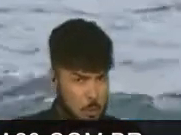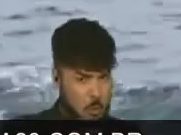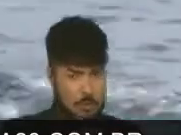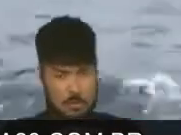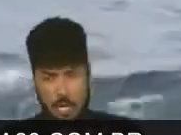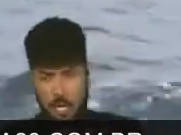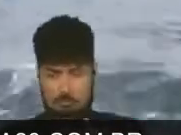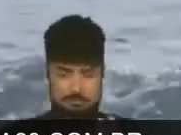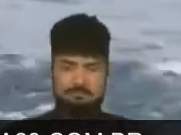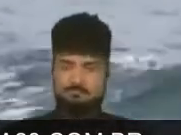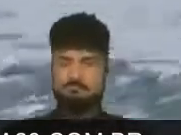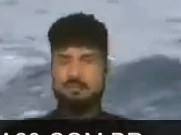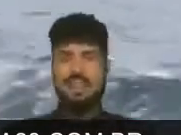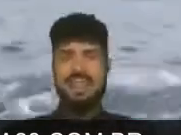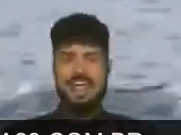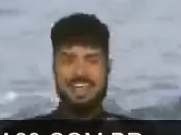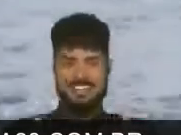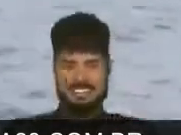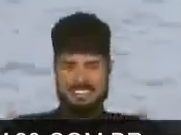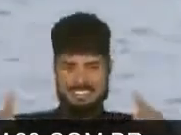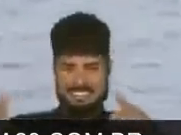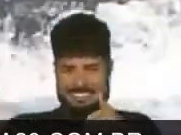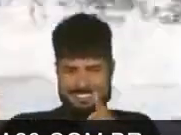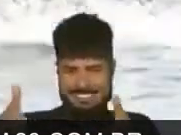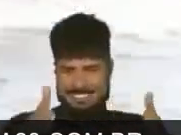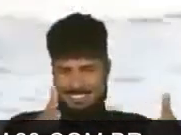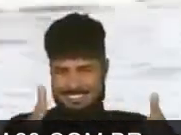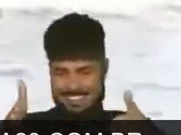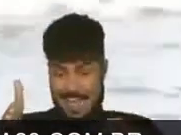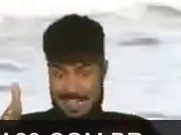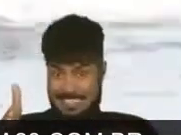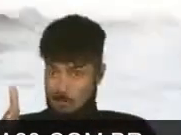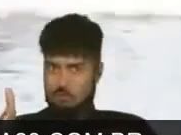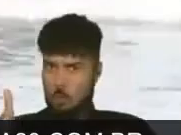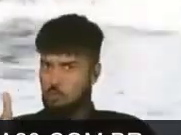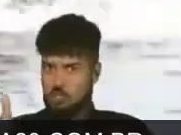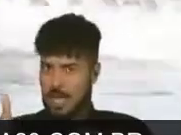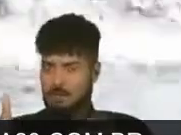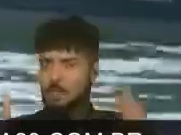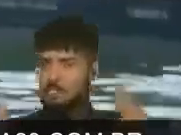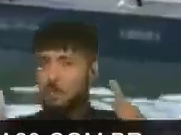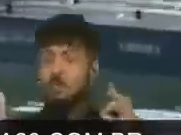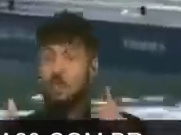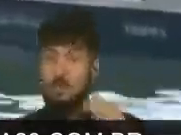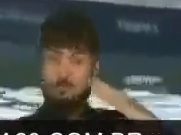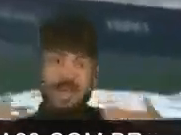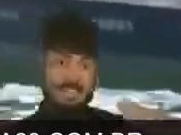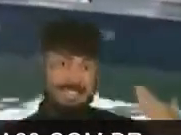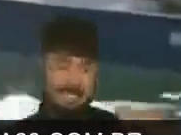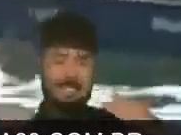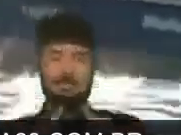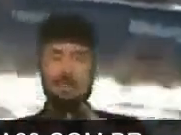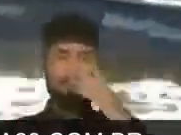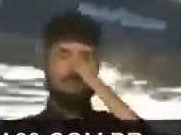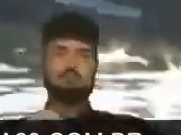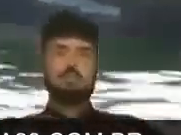O acesso ao Canyon nas primeiras semanas após o desastre ficou restrito apenas à Marinha e aos geólogos contratados para investigar o